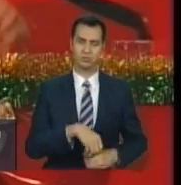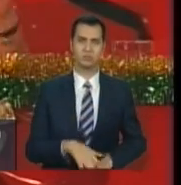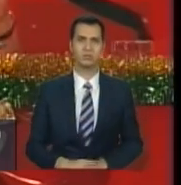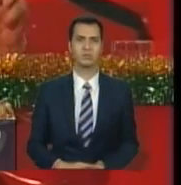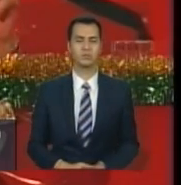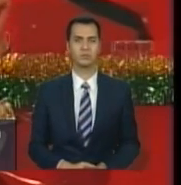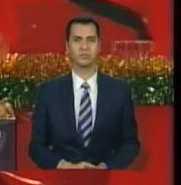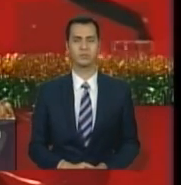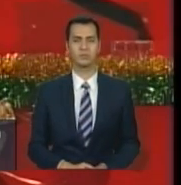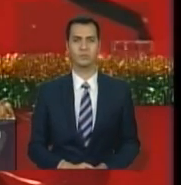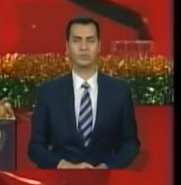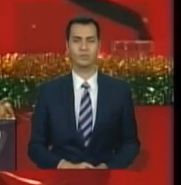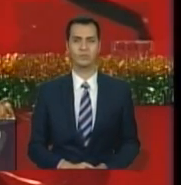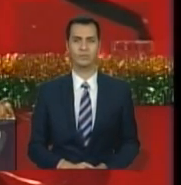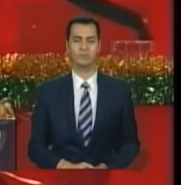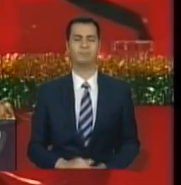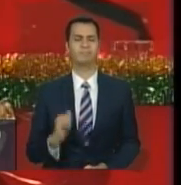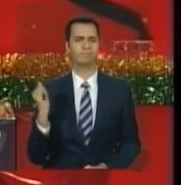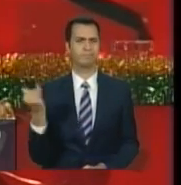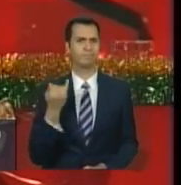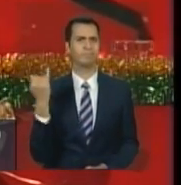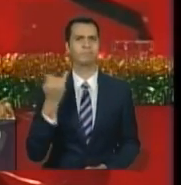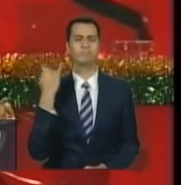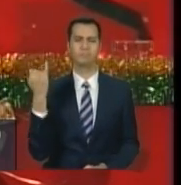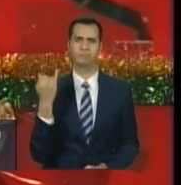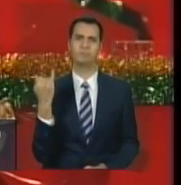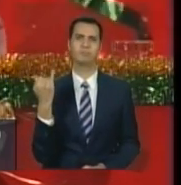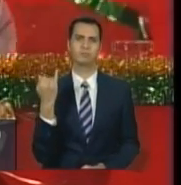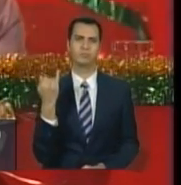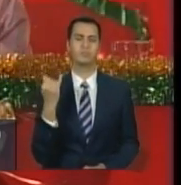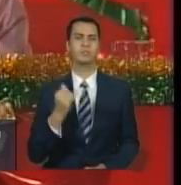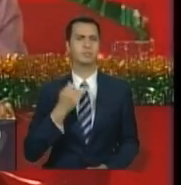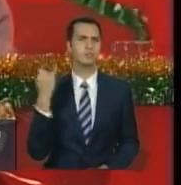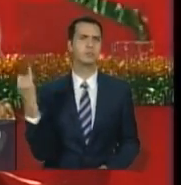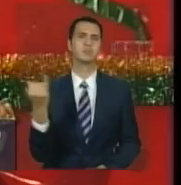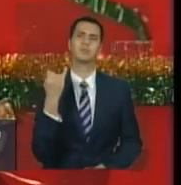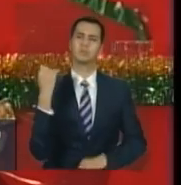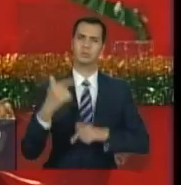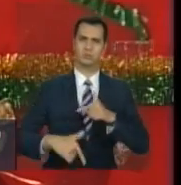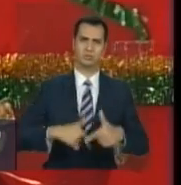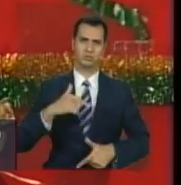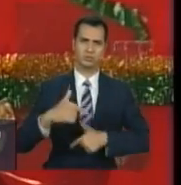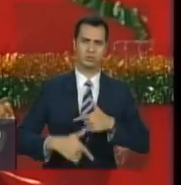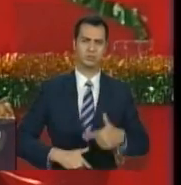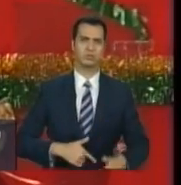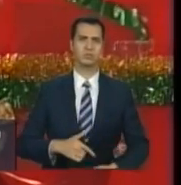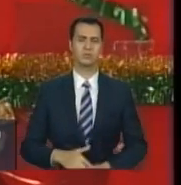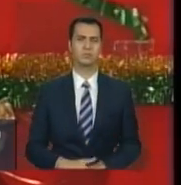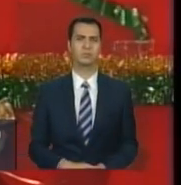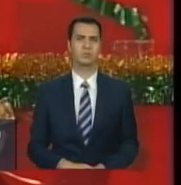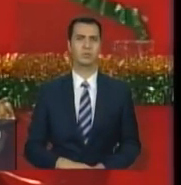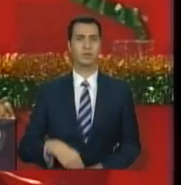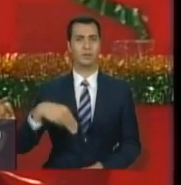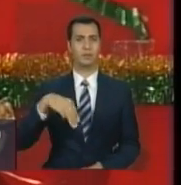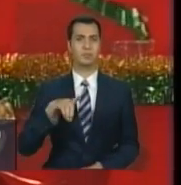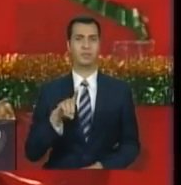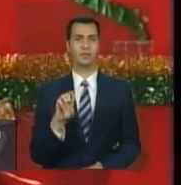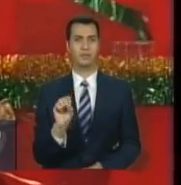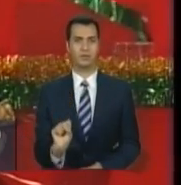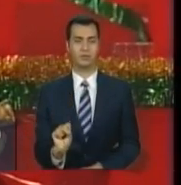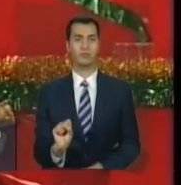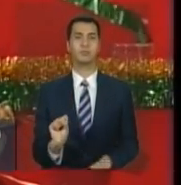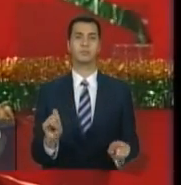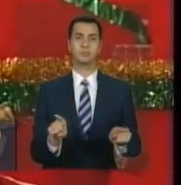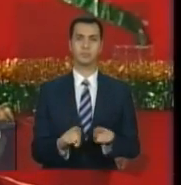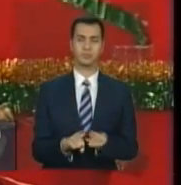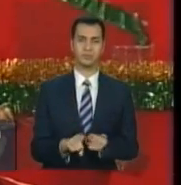É importantíssimo, portanto, esta atividade que o MDS, através